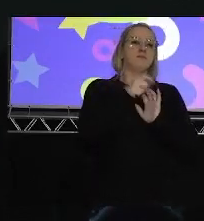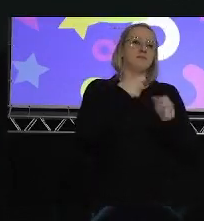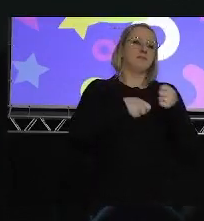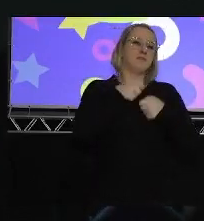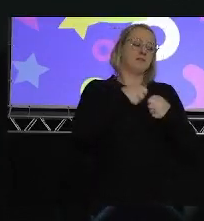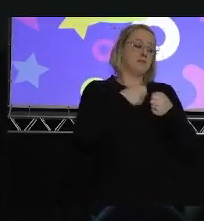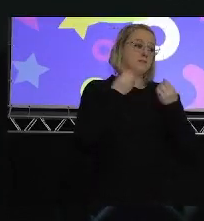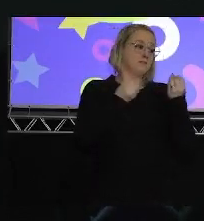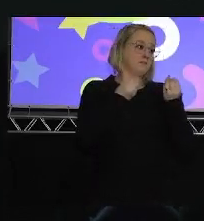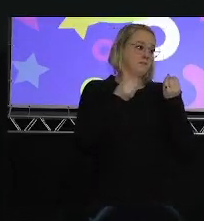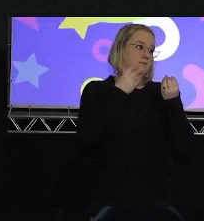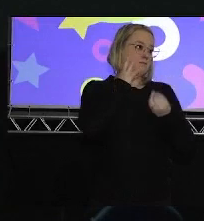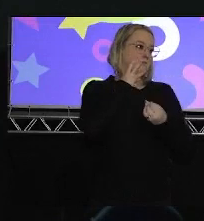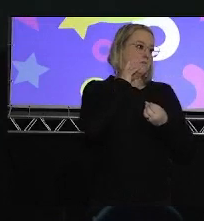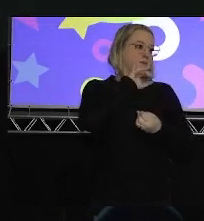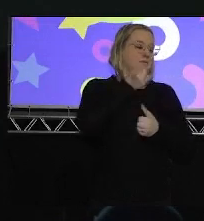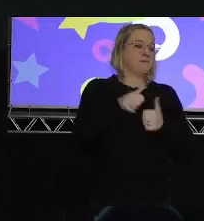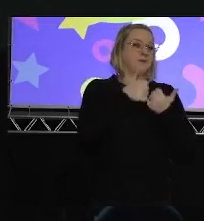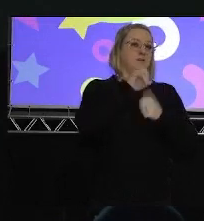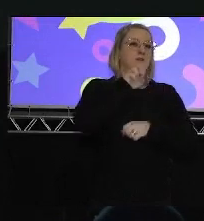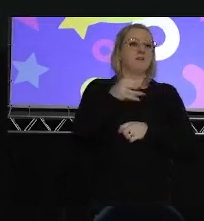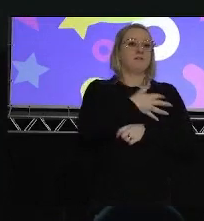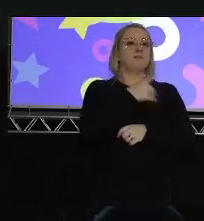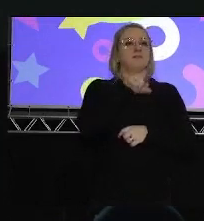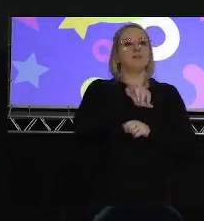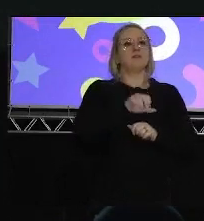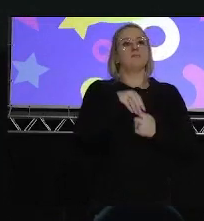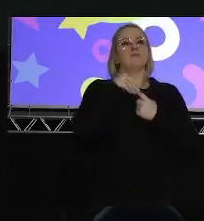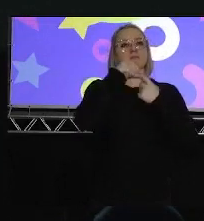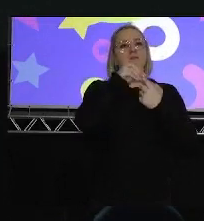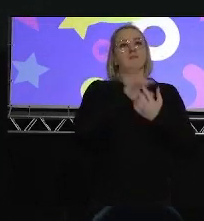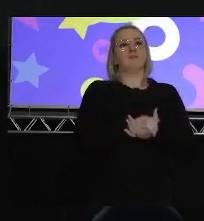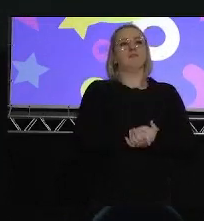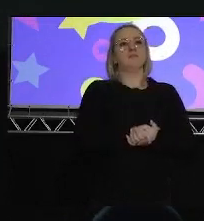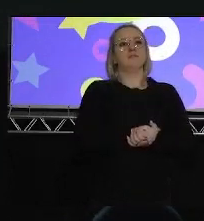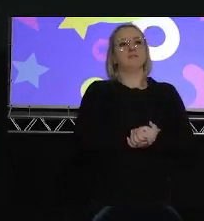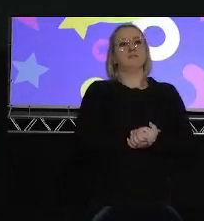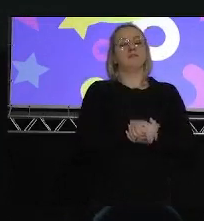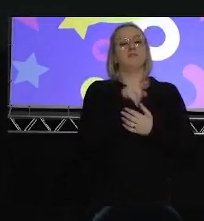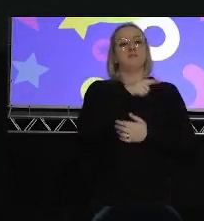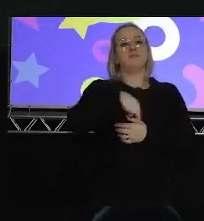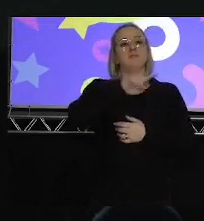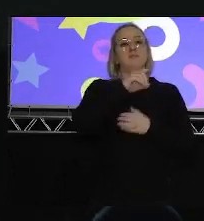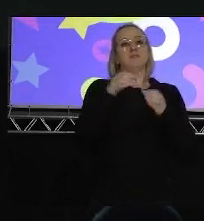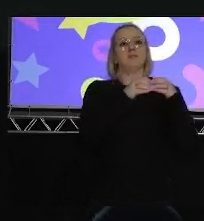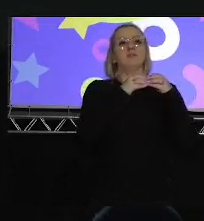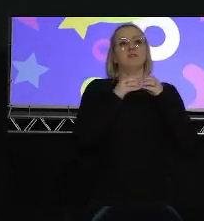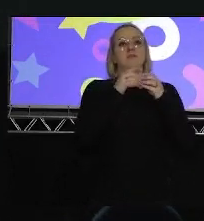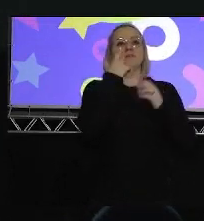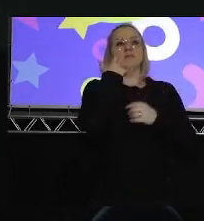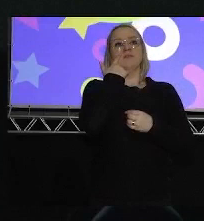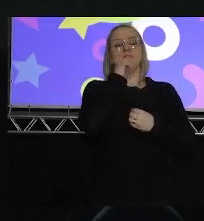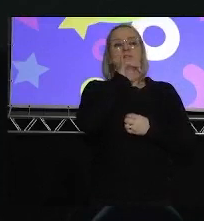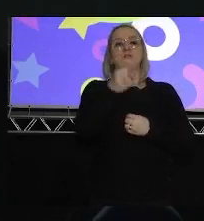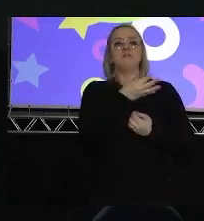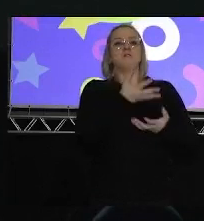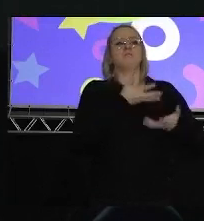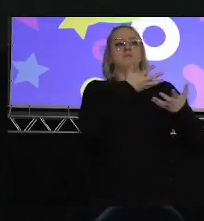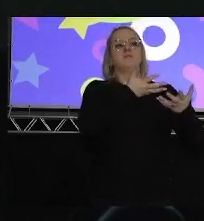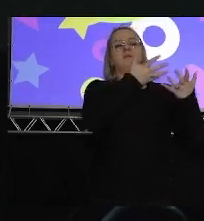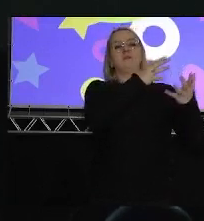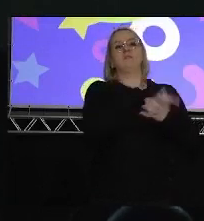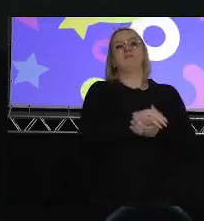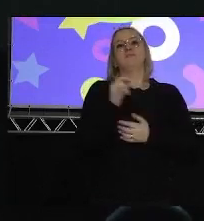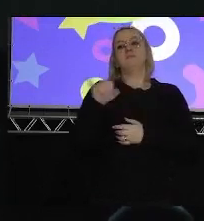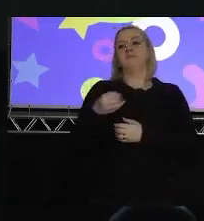E olha que legal, melhoria e inovação é a última prioridade para eles. E aí você está lá no teu time priorizando inovações no teu backlog.